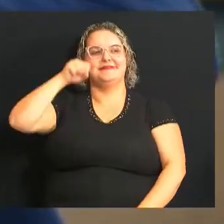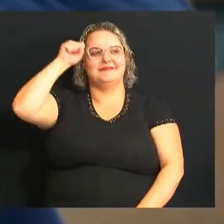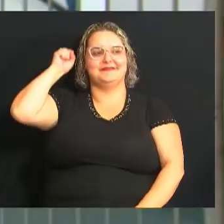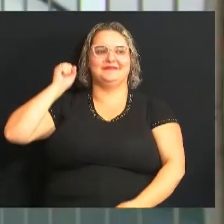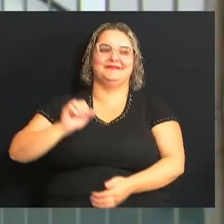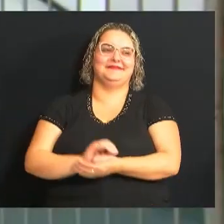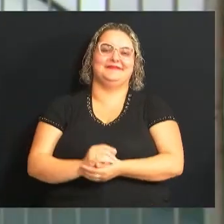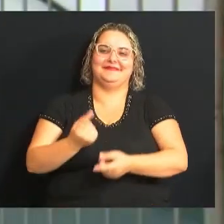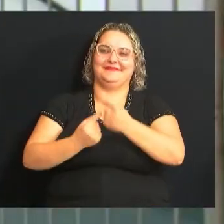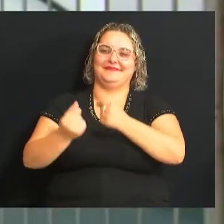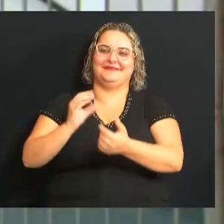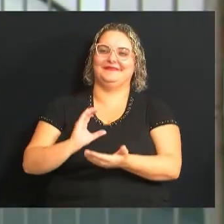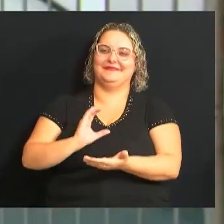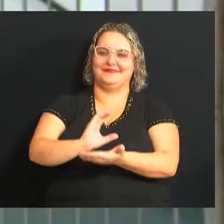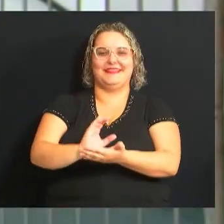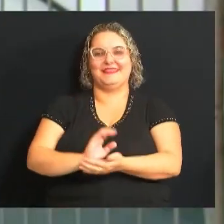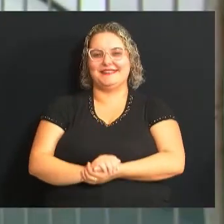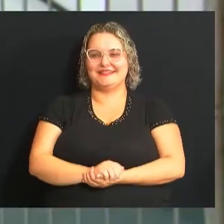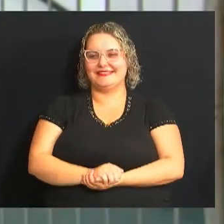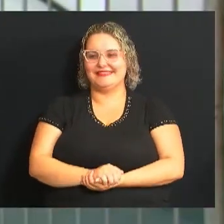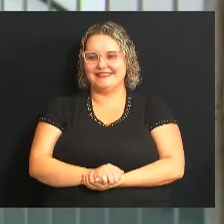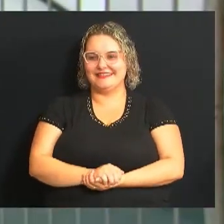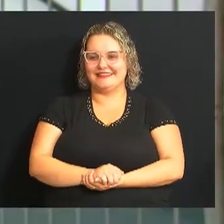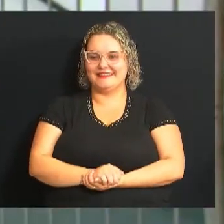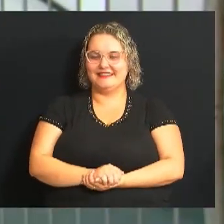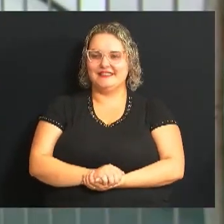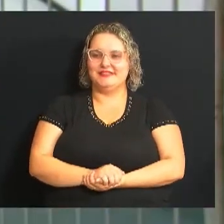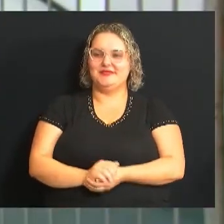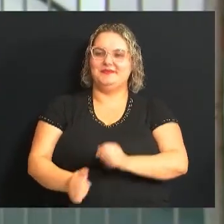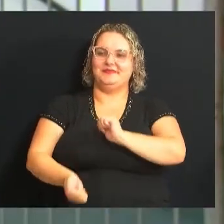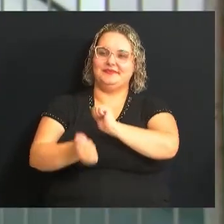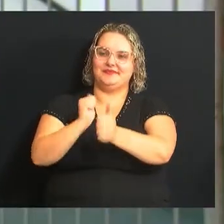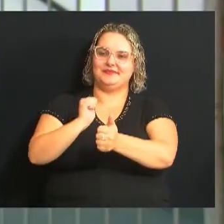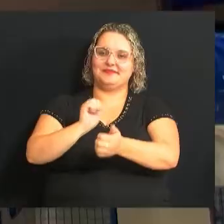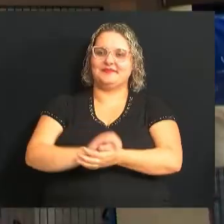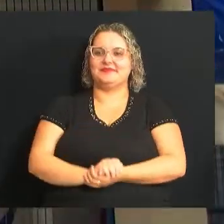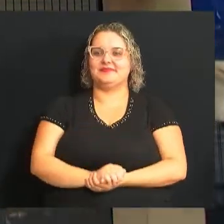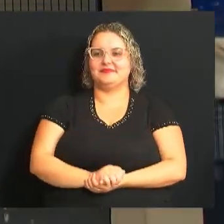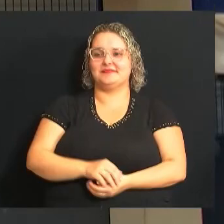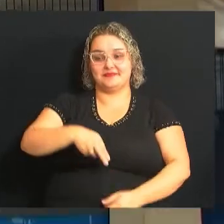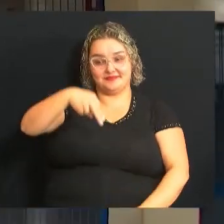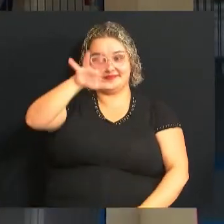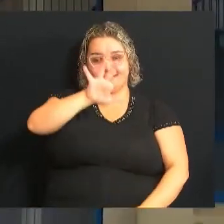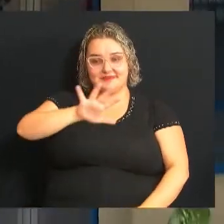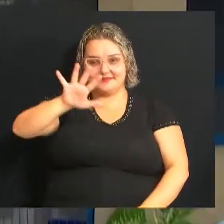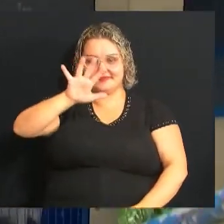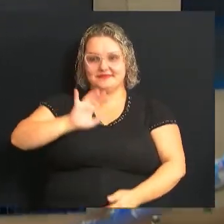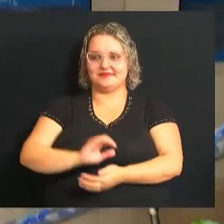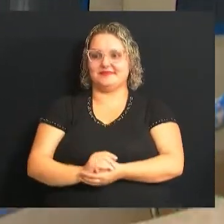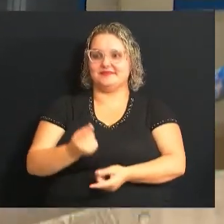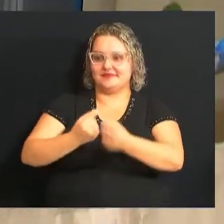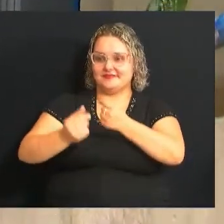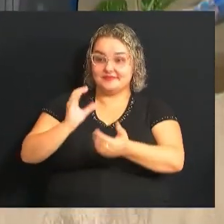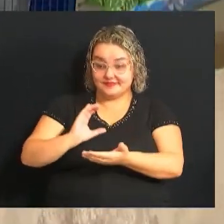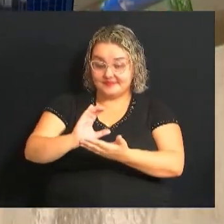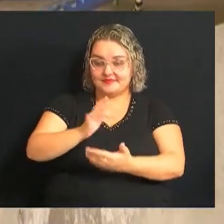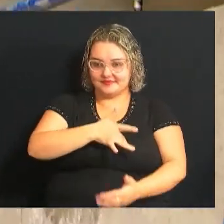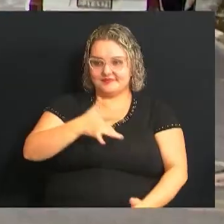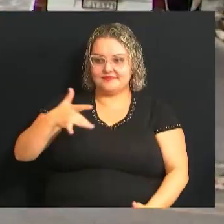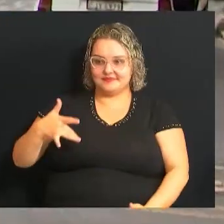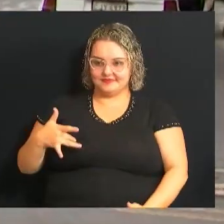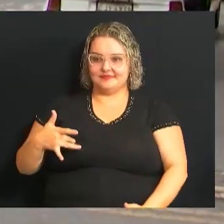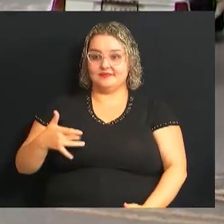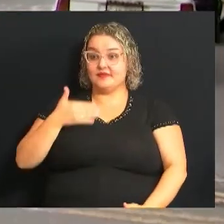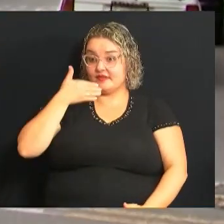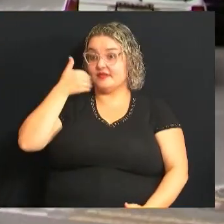destinou emendas para a saúde e o esporte da região norte da cidade. A verba destinada à saúde visa melhoria